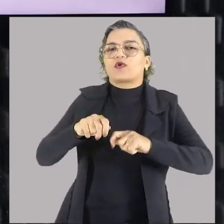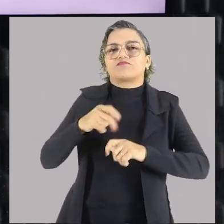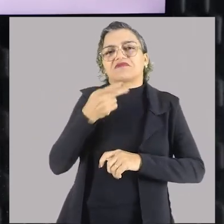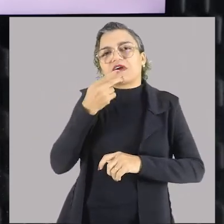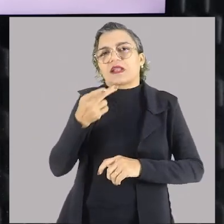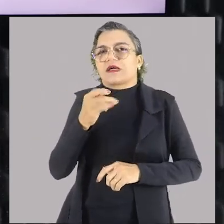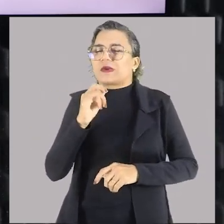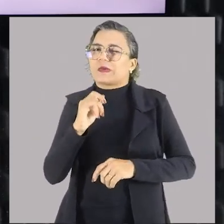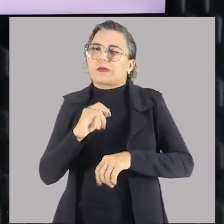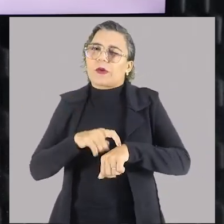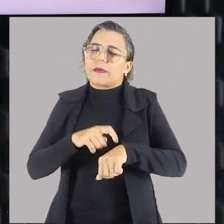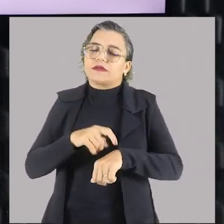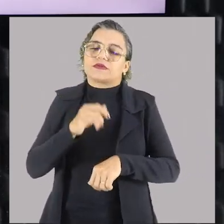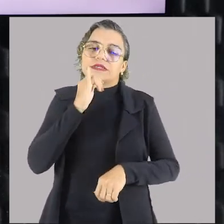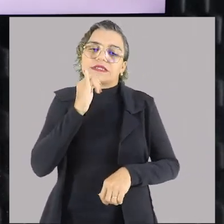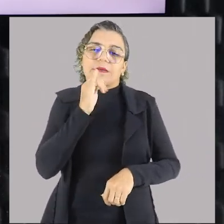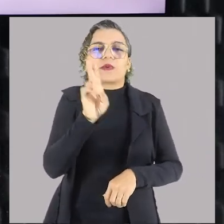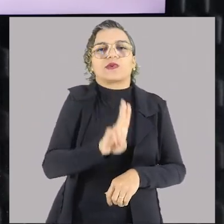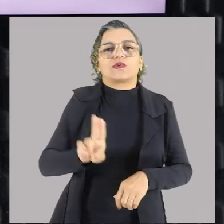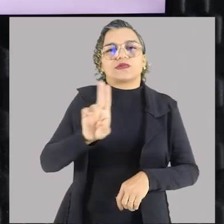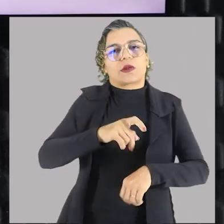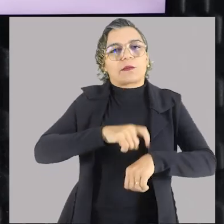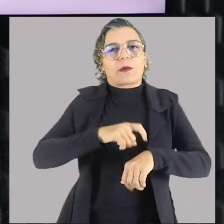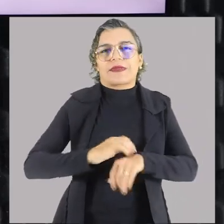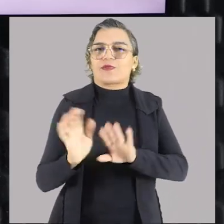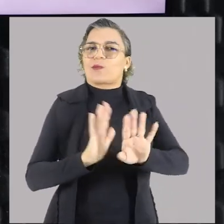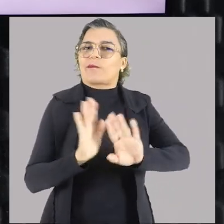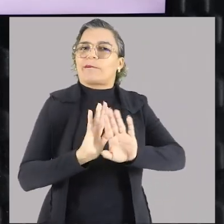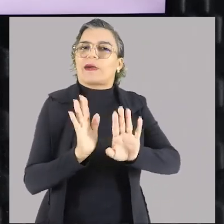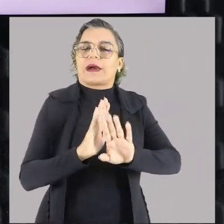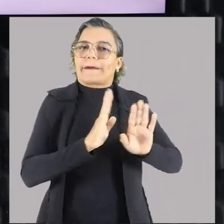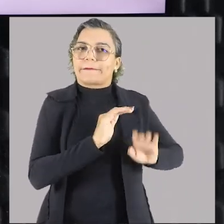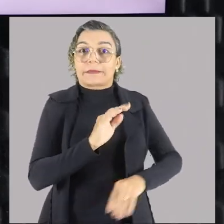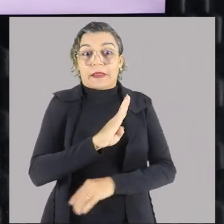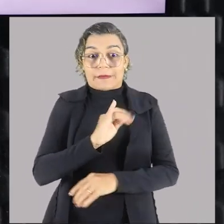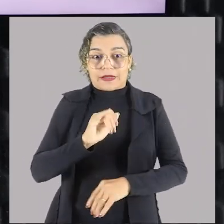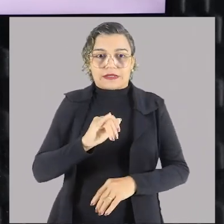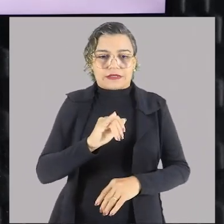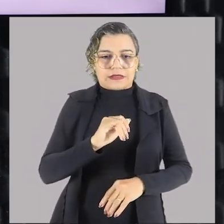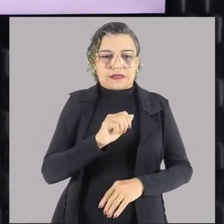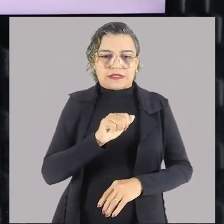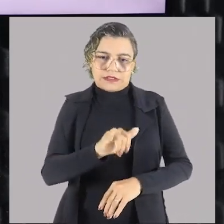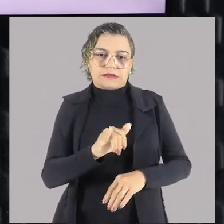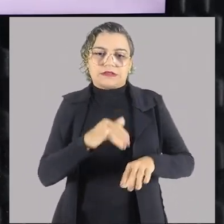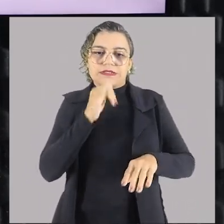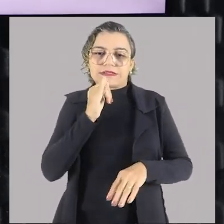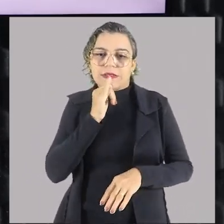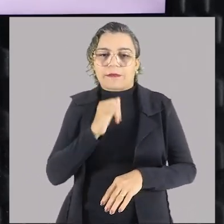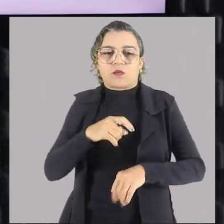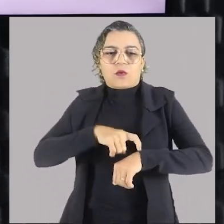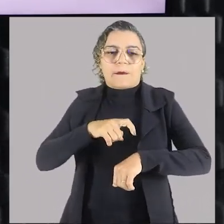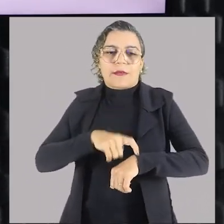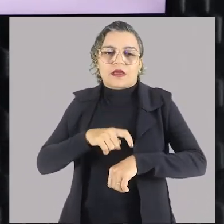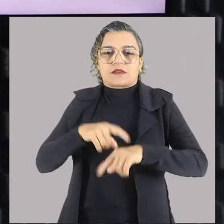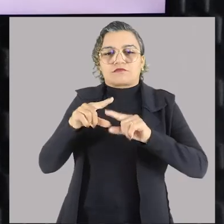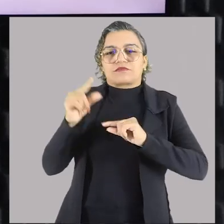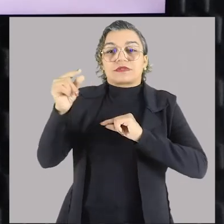quando você quer, por exemplo, a gente vai usar a despedida quando você quer finalizar uma comunicação, quando você está saindo de um lugar